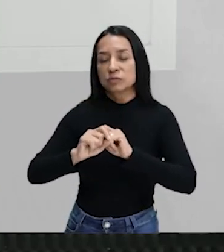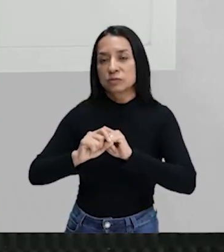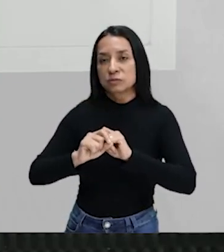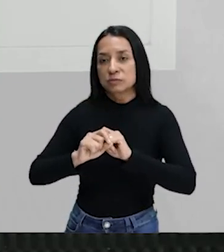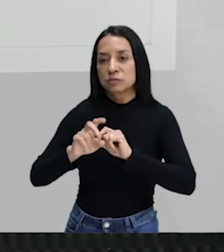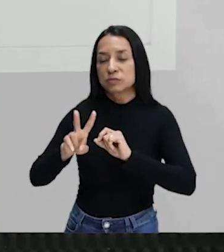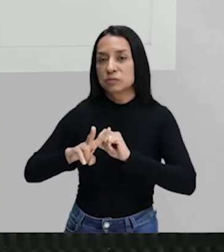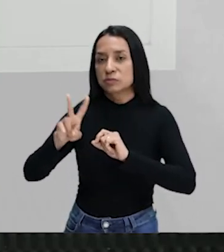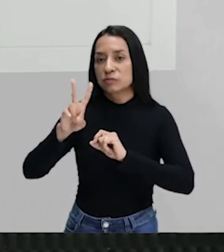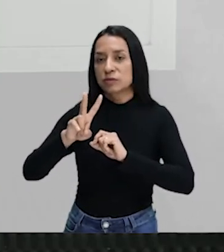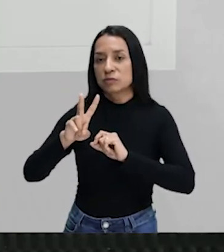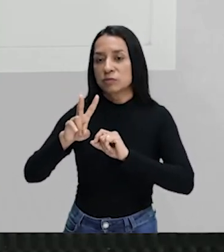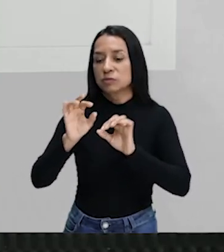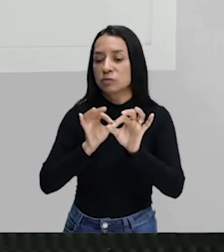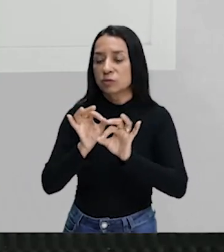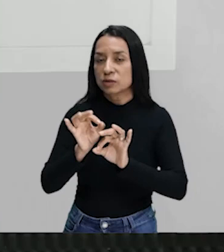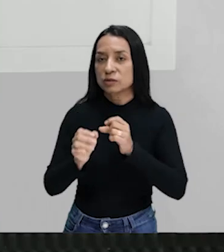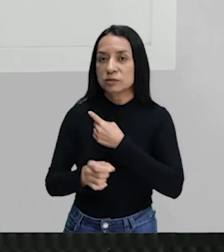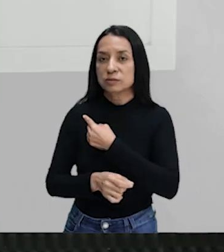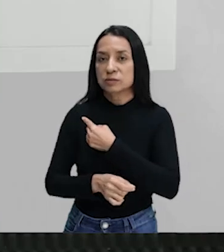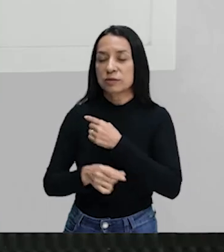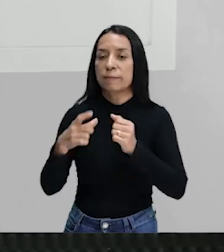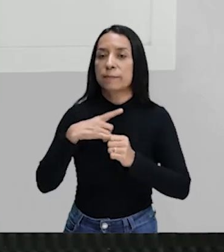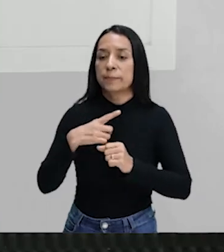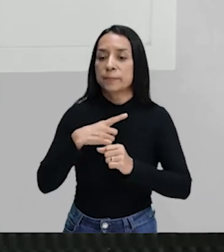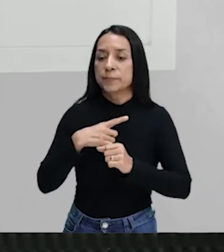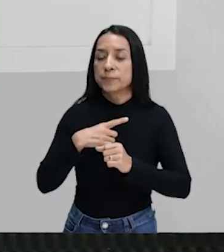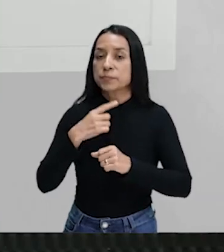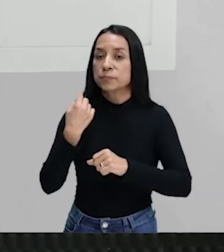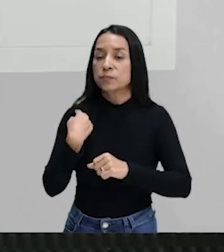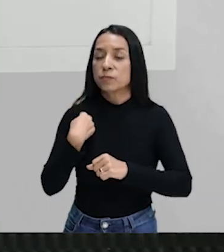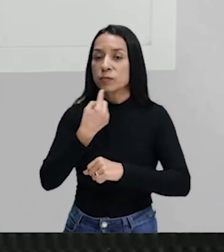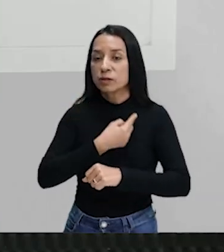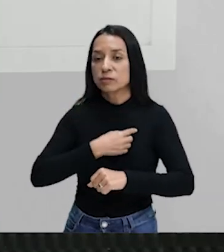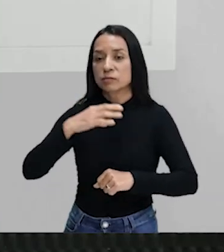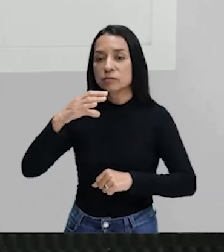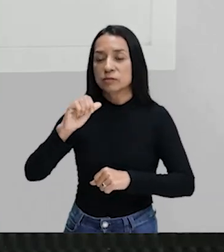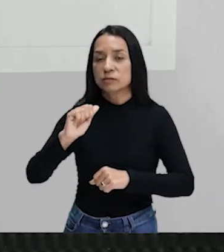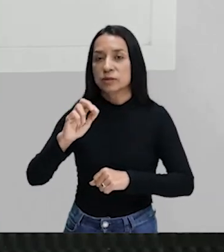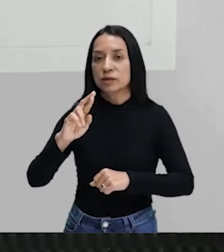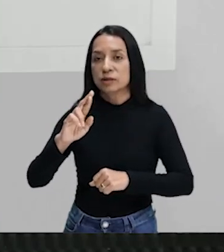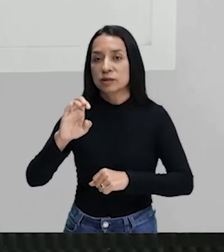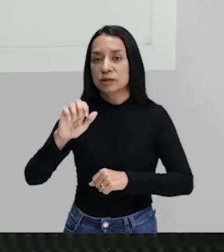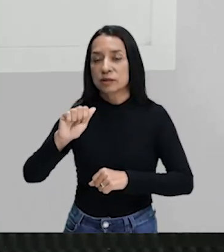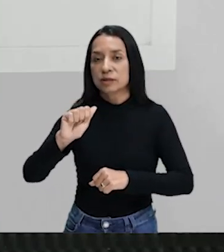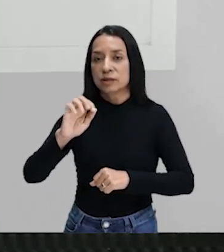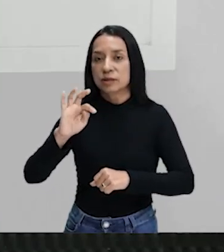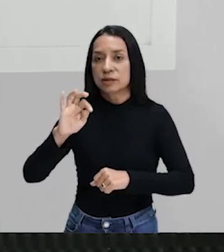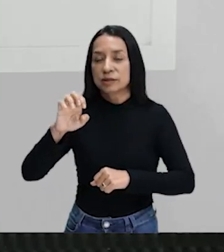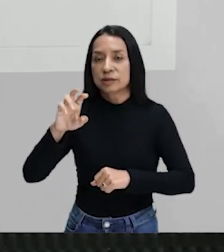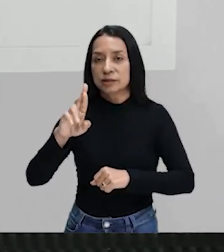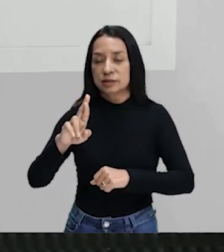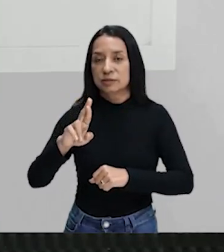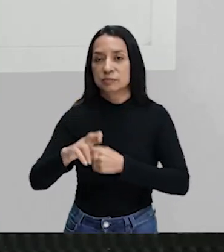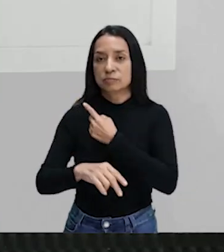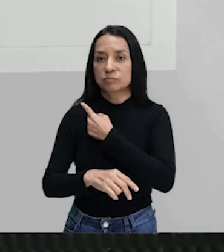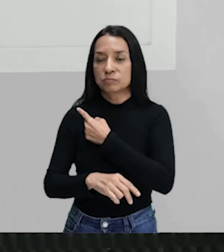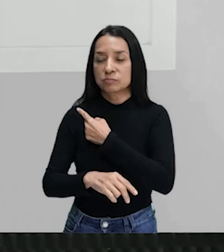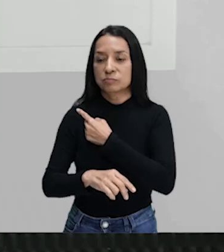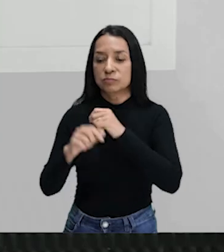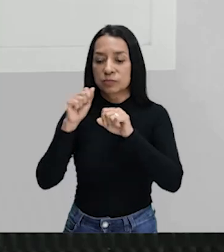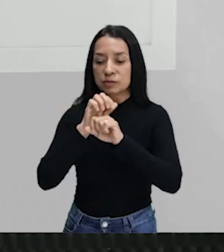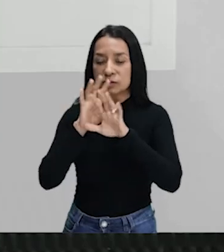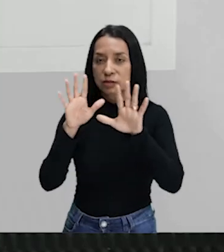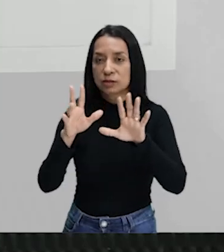temos os valores instituídos aqui, nós temos o nosso caráter também aqui colocado, obviamente. Tá?